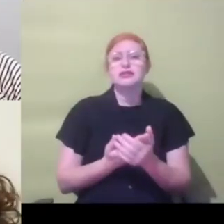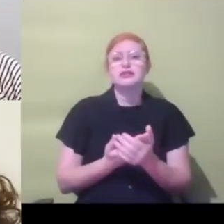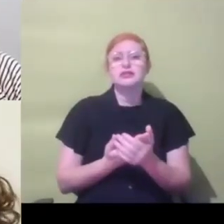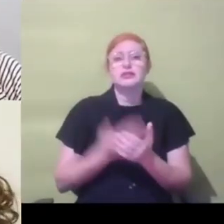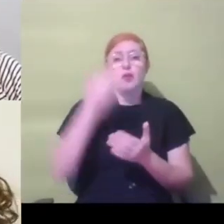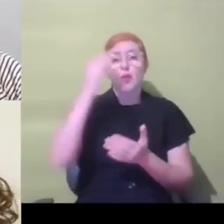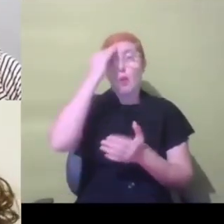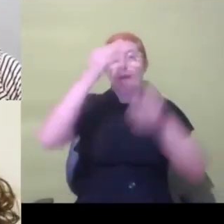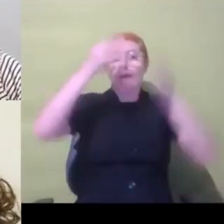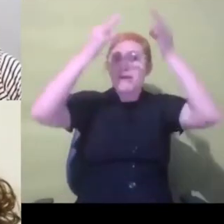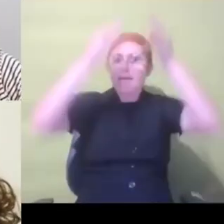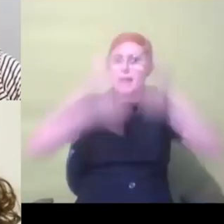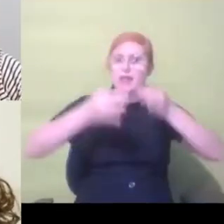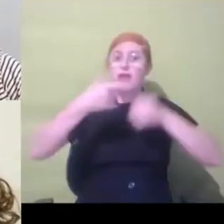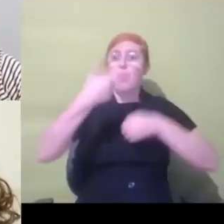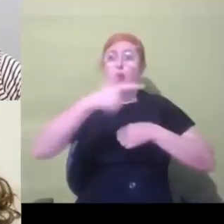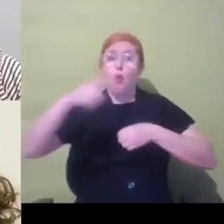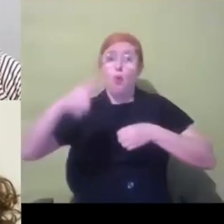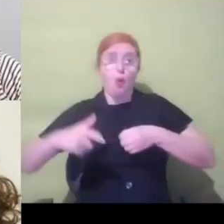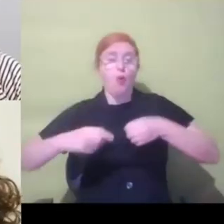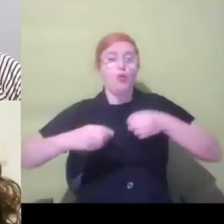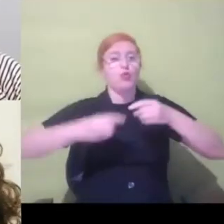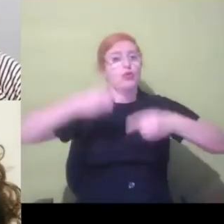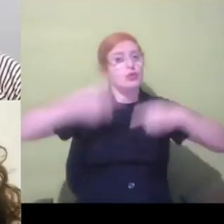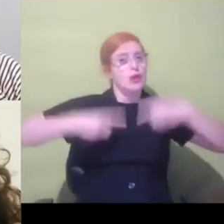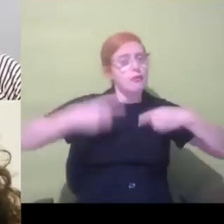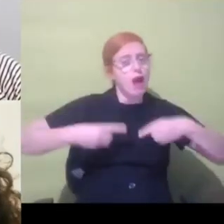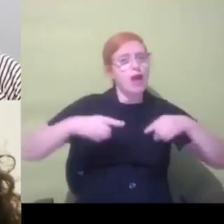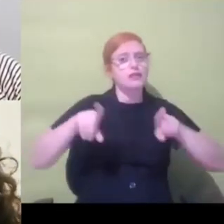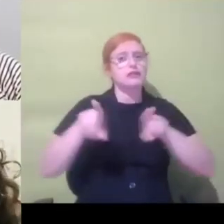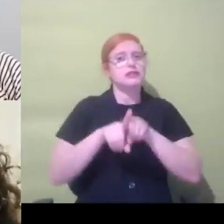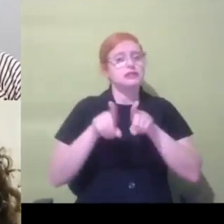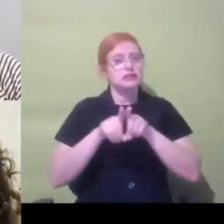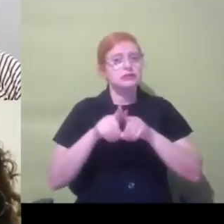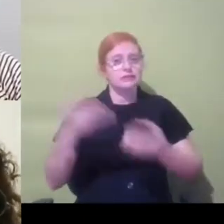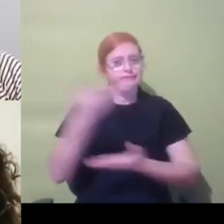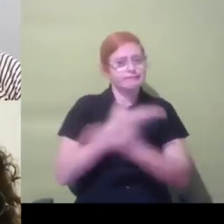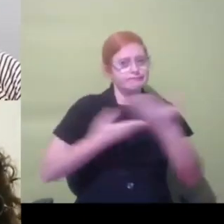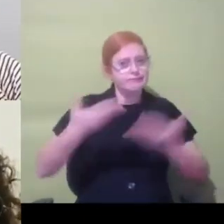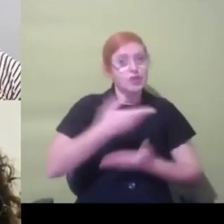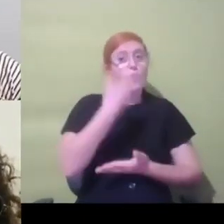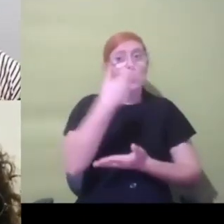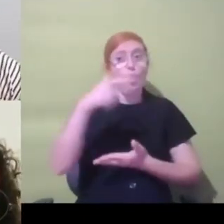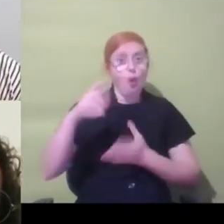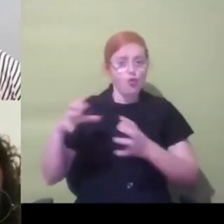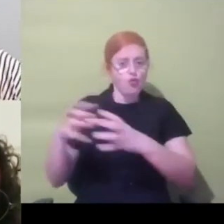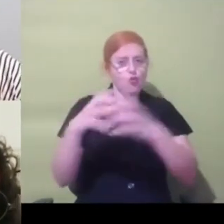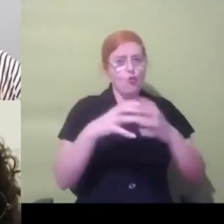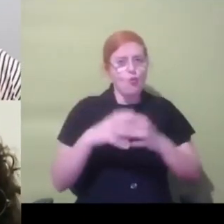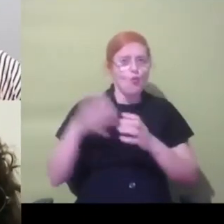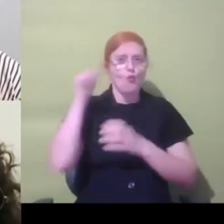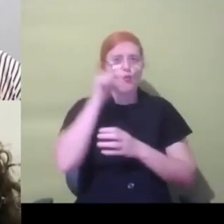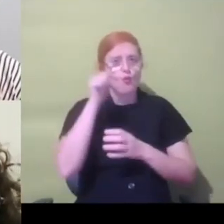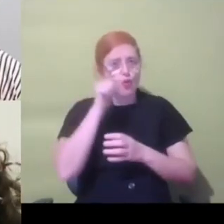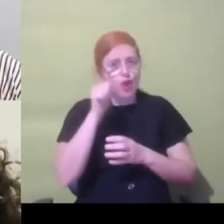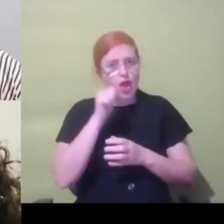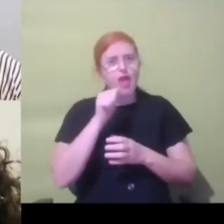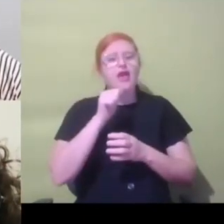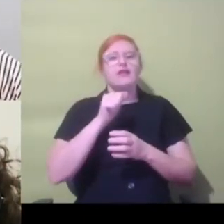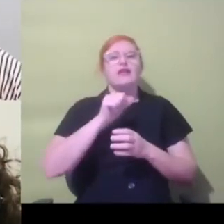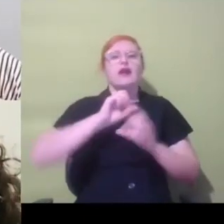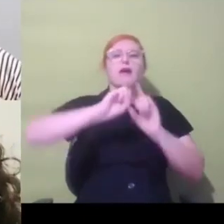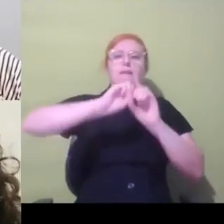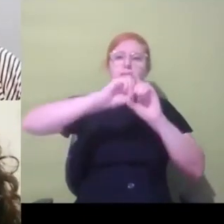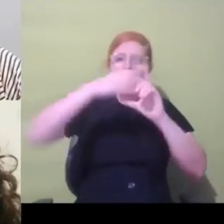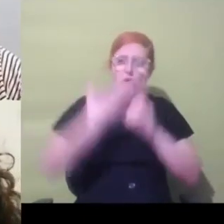outros debates, né? E aí, a partir da interlocução com outros coletivos de mulheres, como as blogueiras negras,